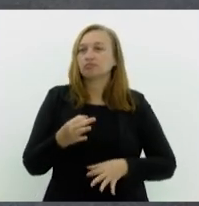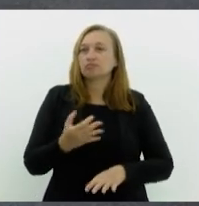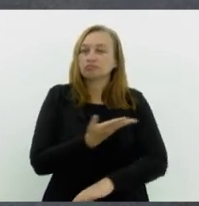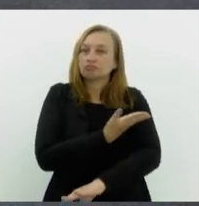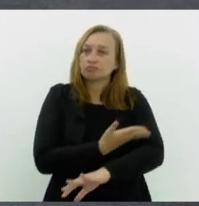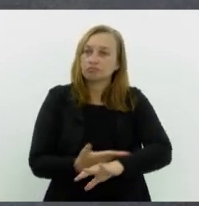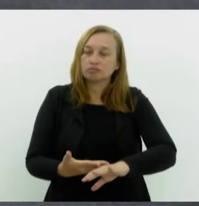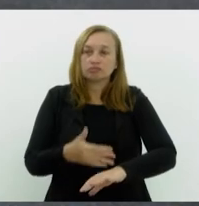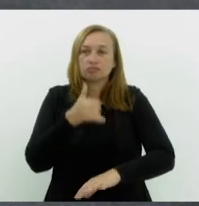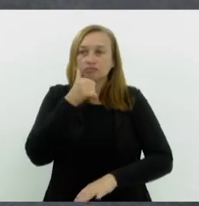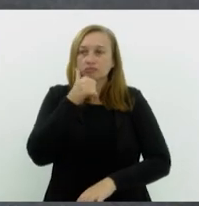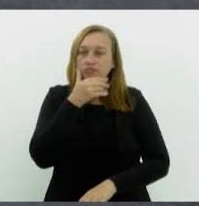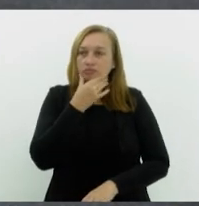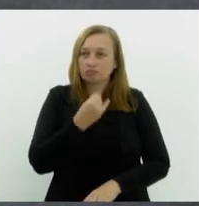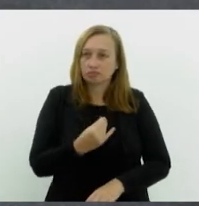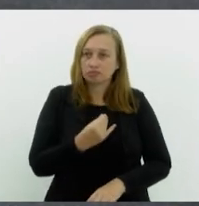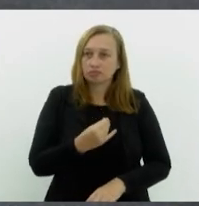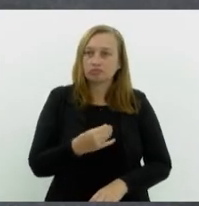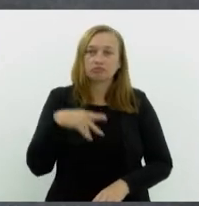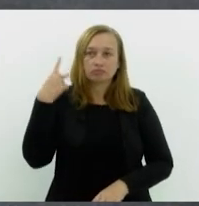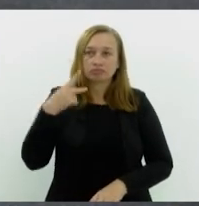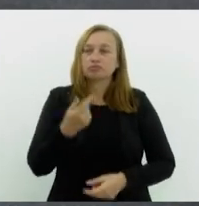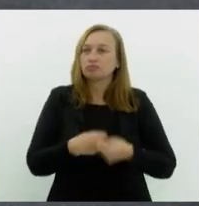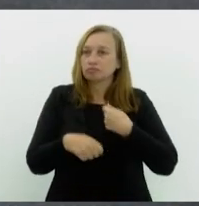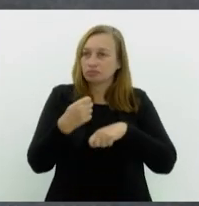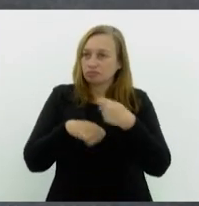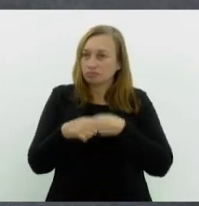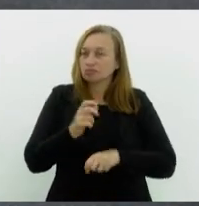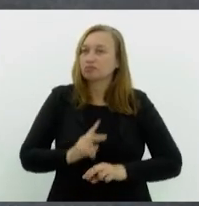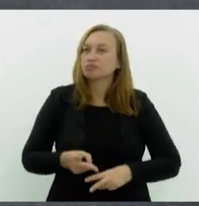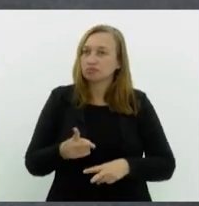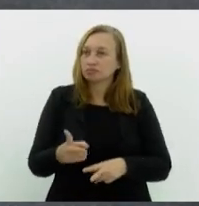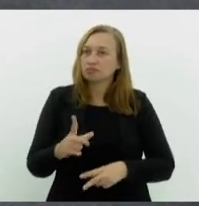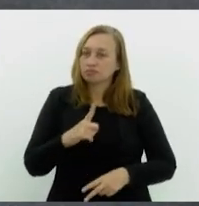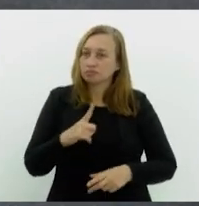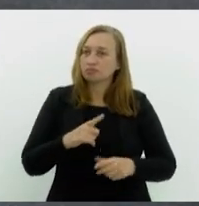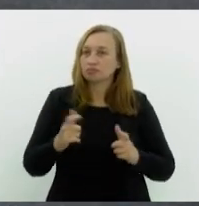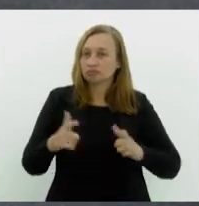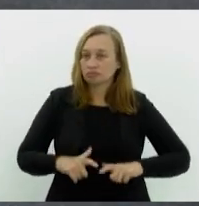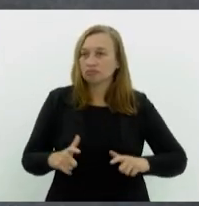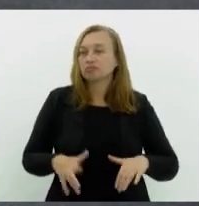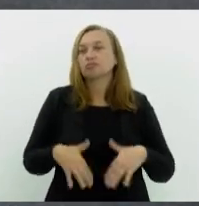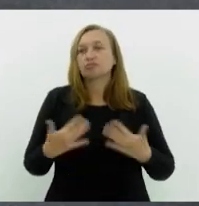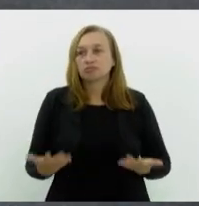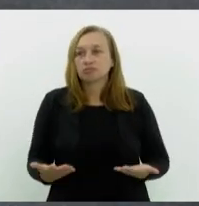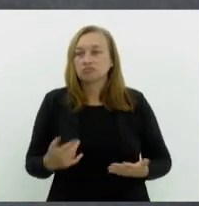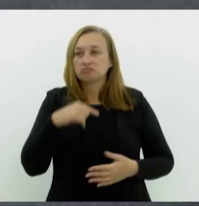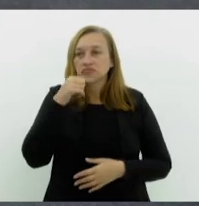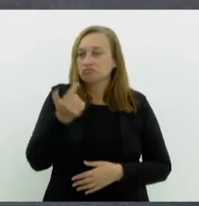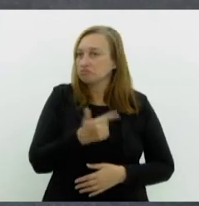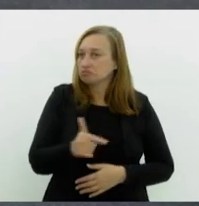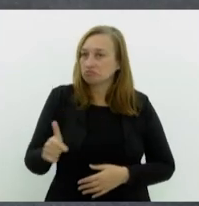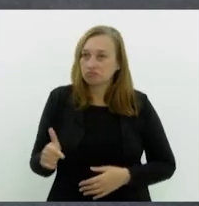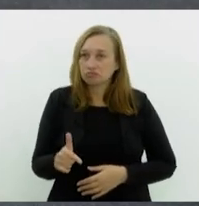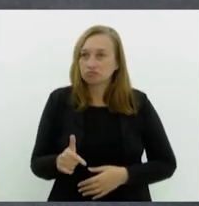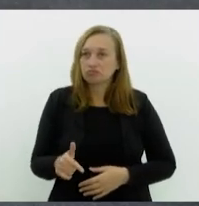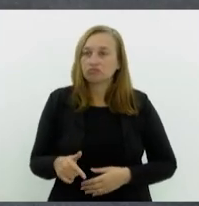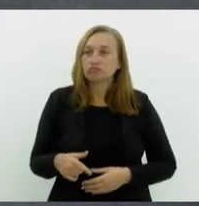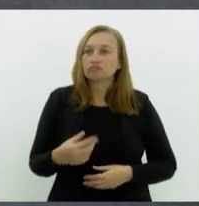de homens brancos, de uma elite política e econômica que sempre ocuparam esses espaços. Então, eu não tenho dúvida de